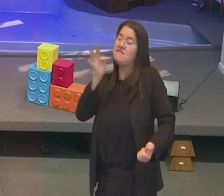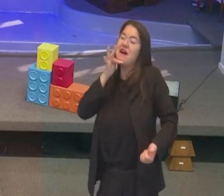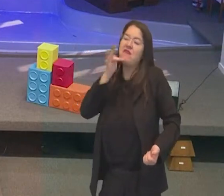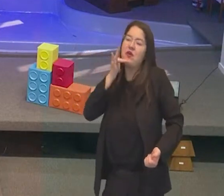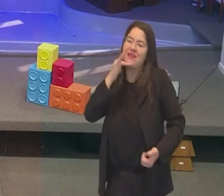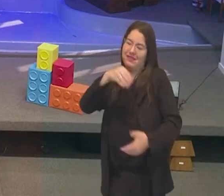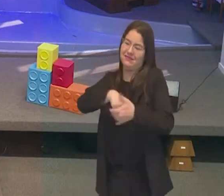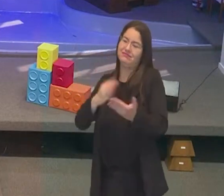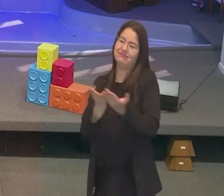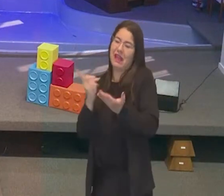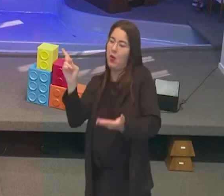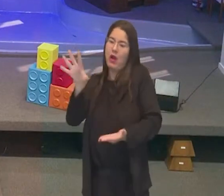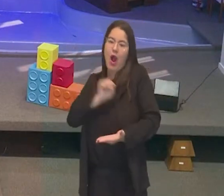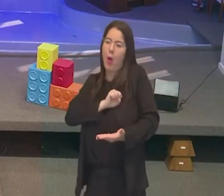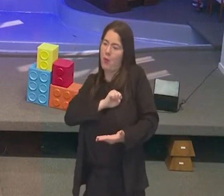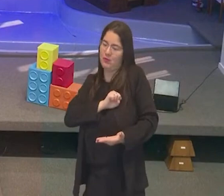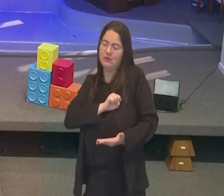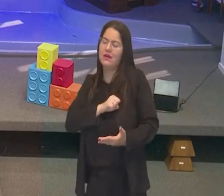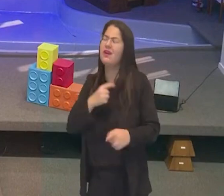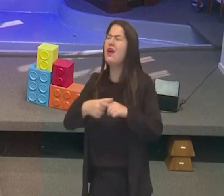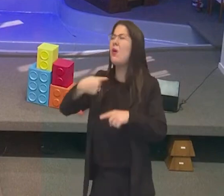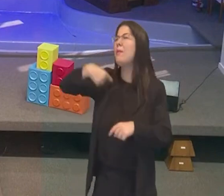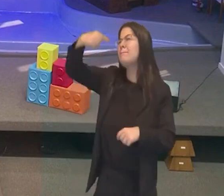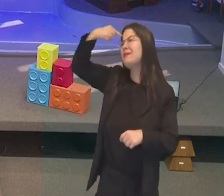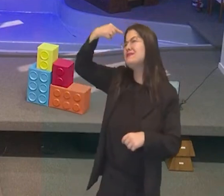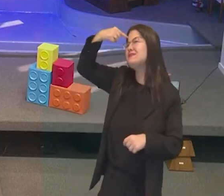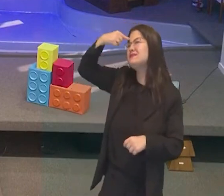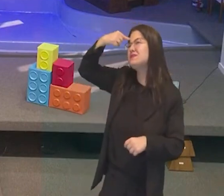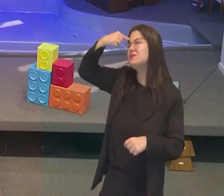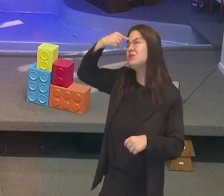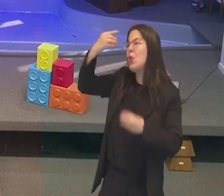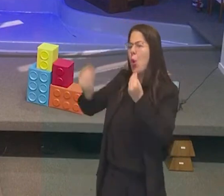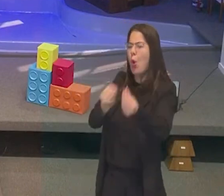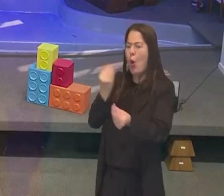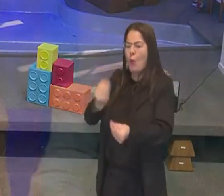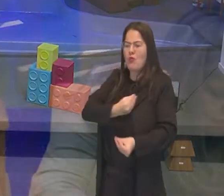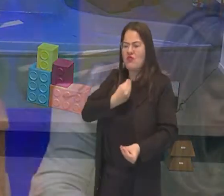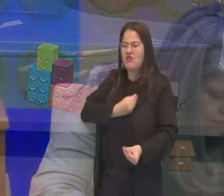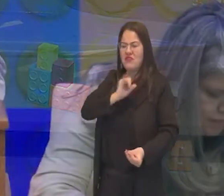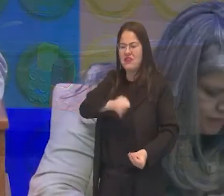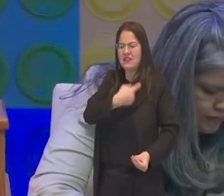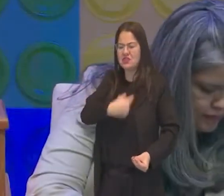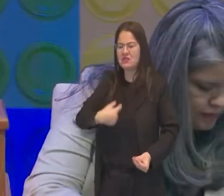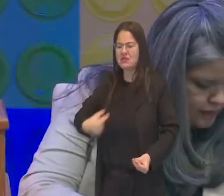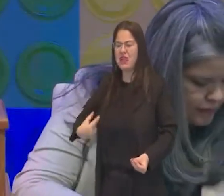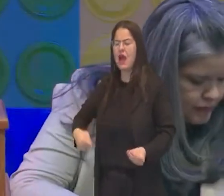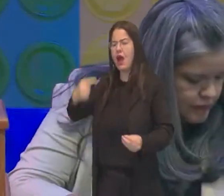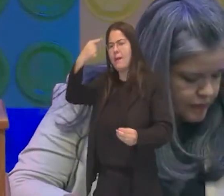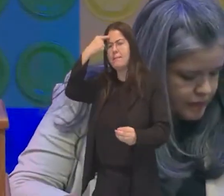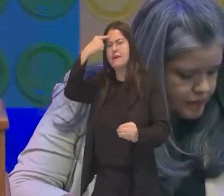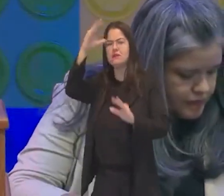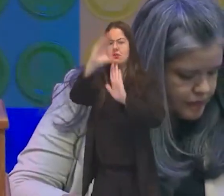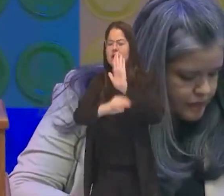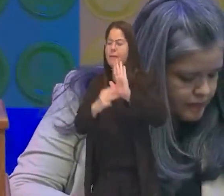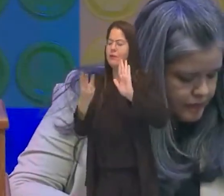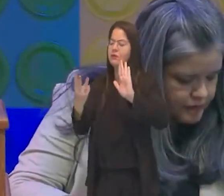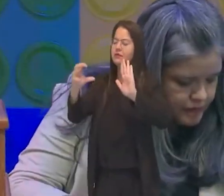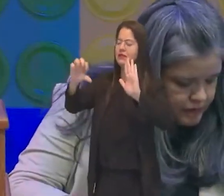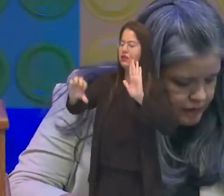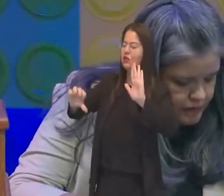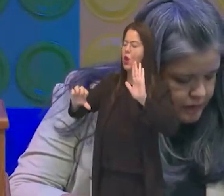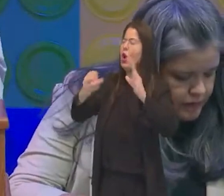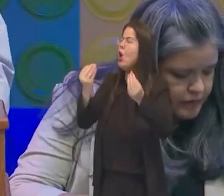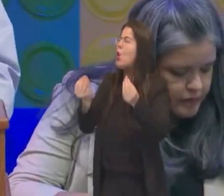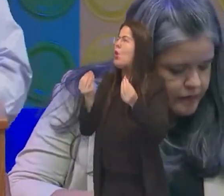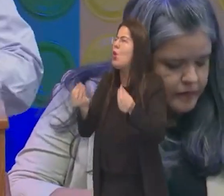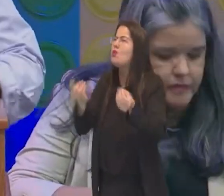Bíblia. E eu fico pensando como deve ter sido para José, pensando ali no capítulo 39, como deve